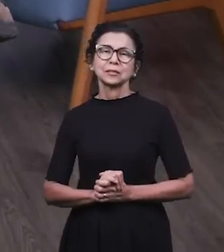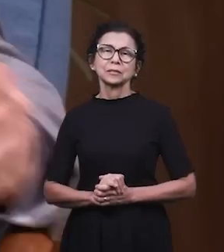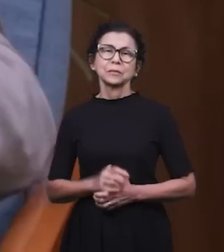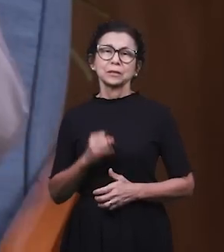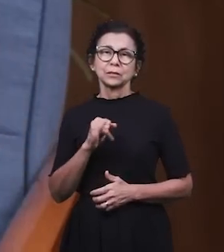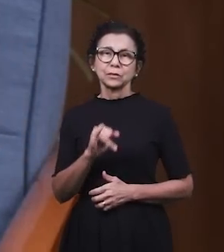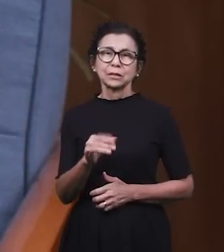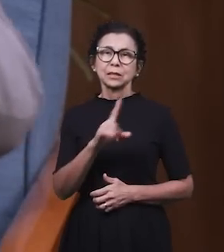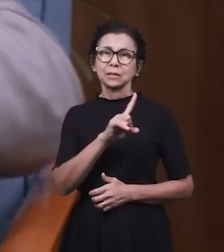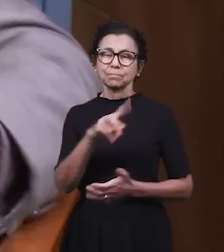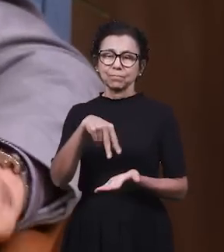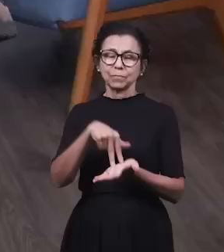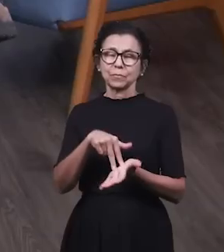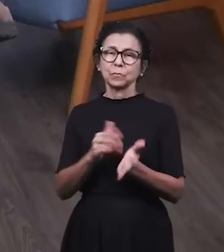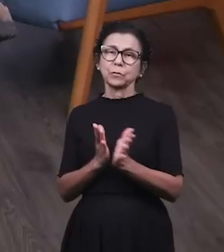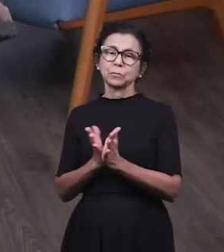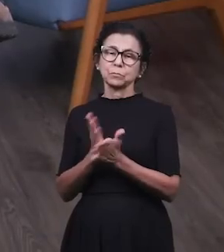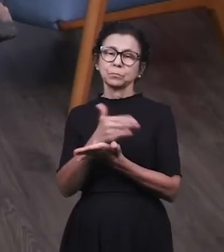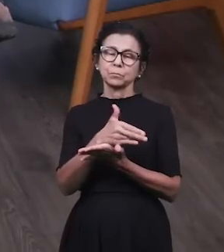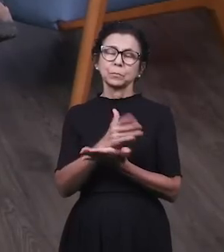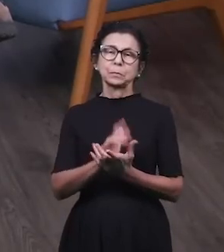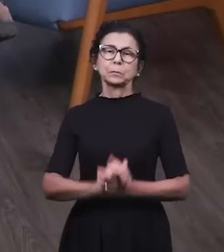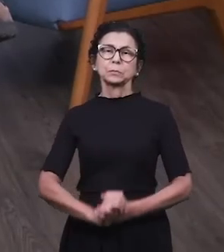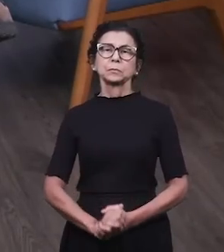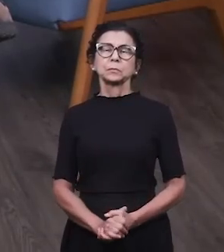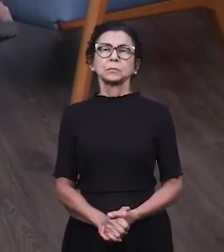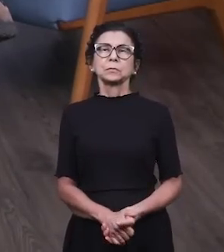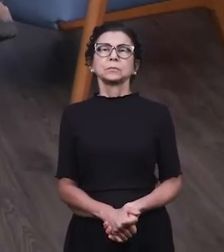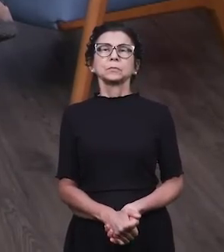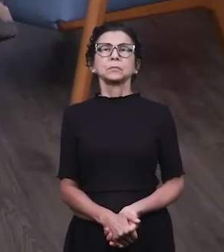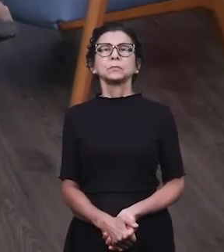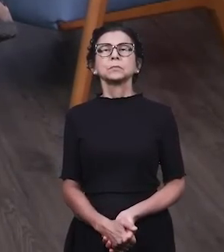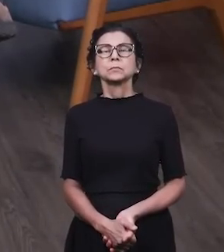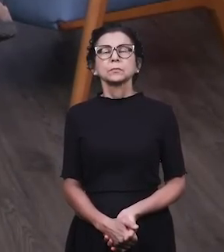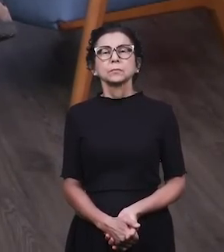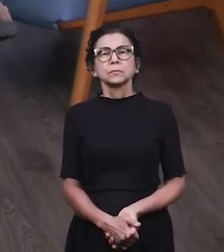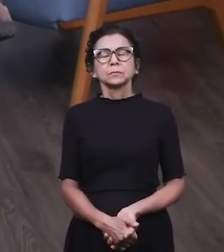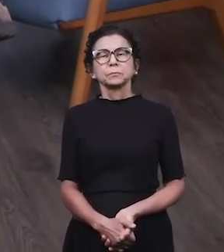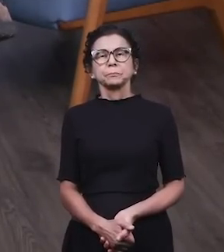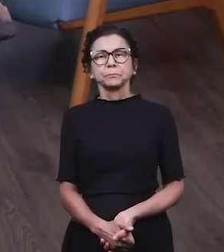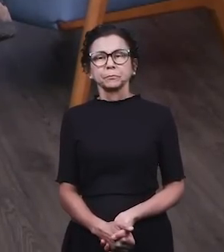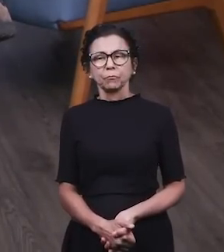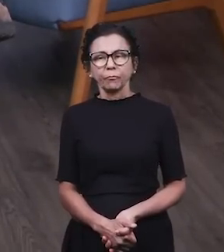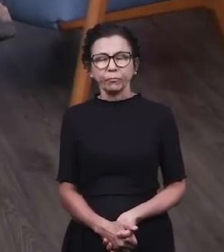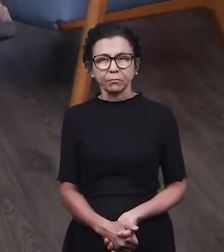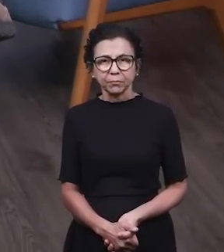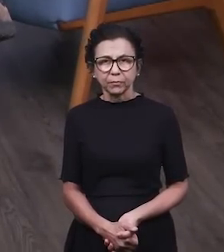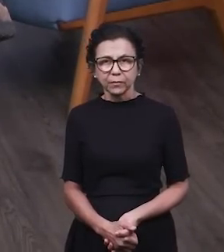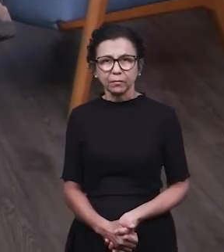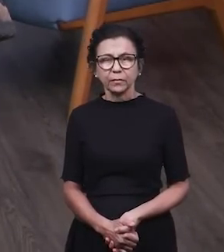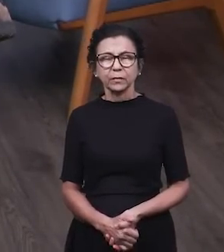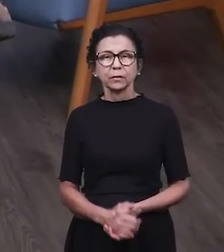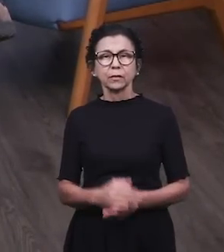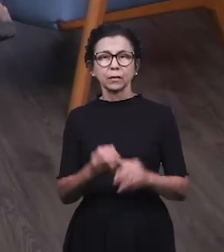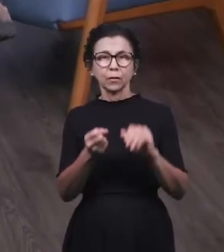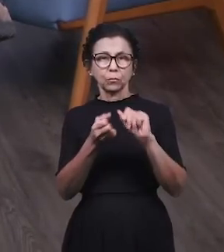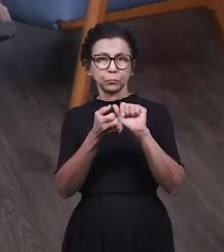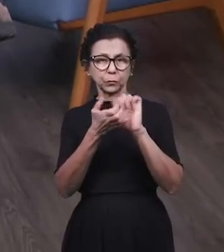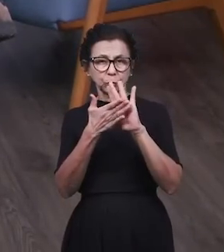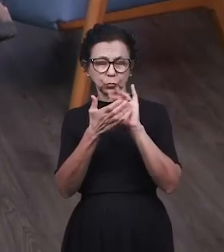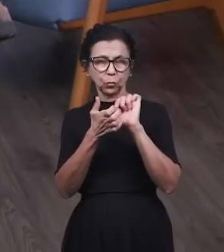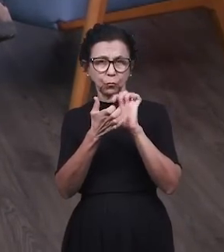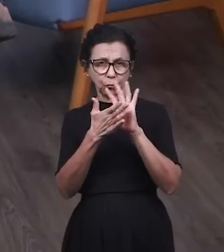embora. E você falou, Sérgio, sobre o louvor. Tem um aspecto no louvor que o louvor que de